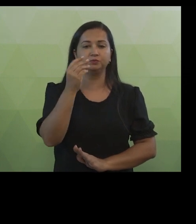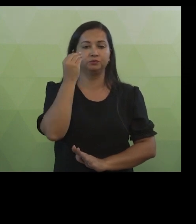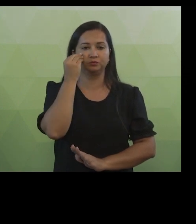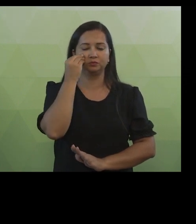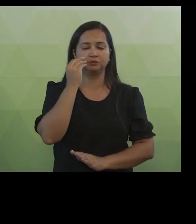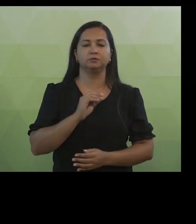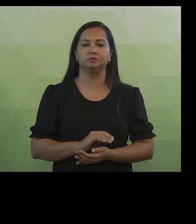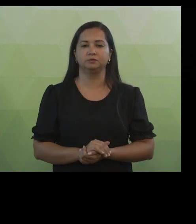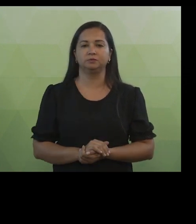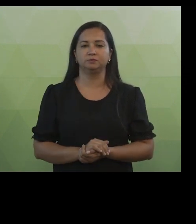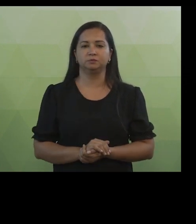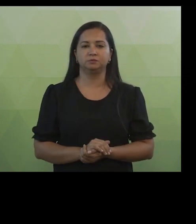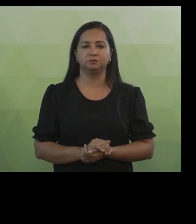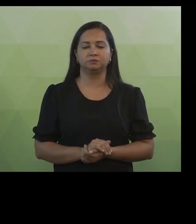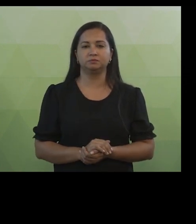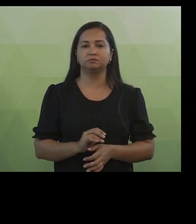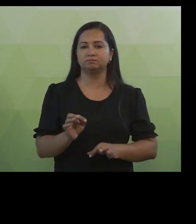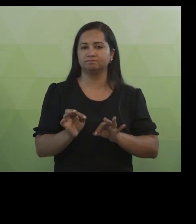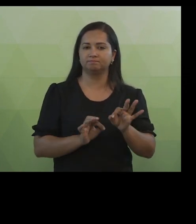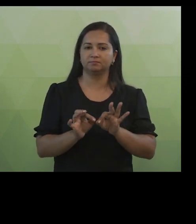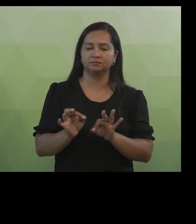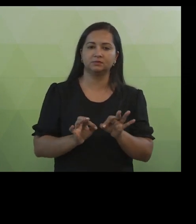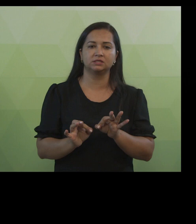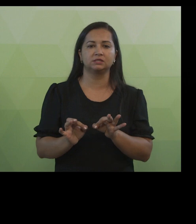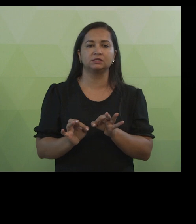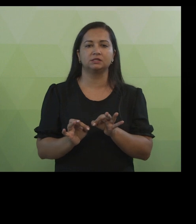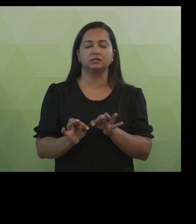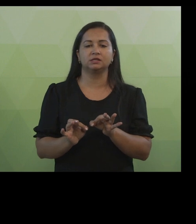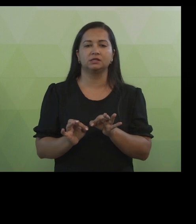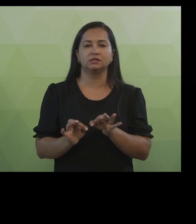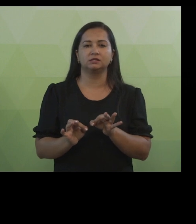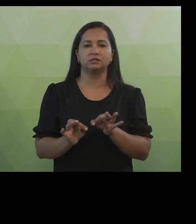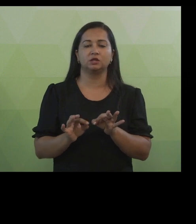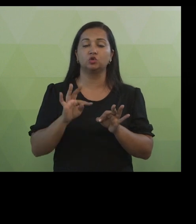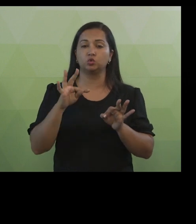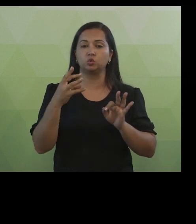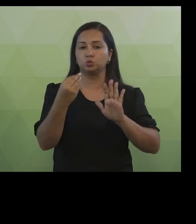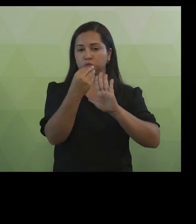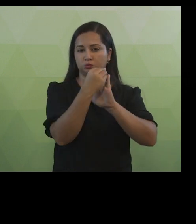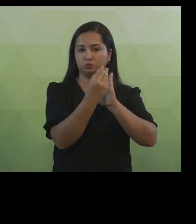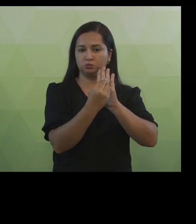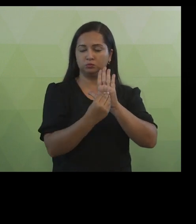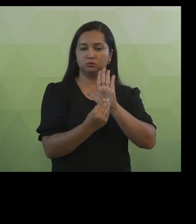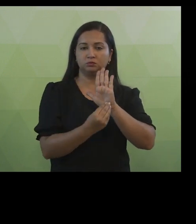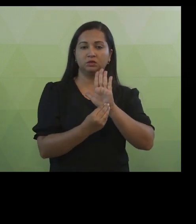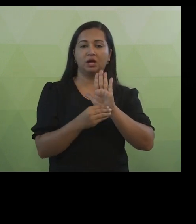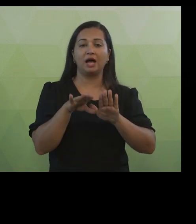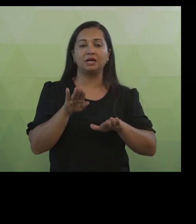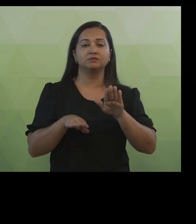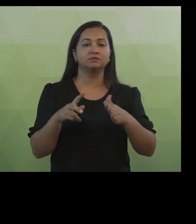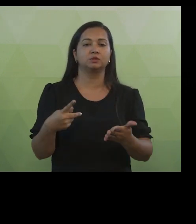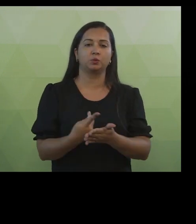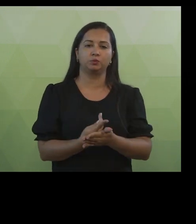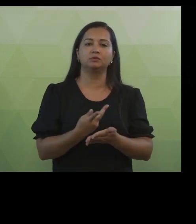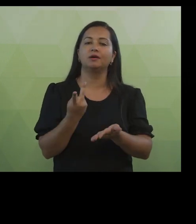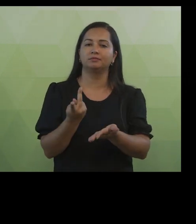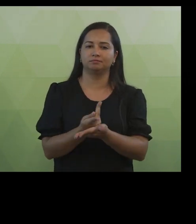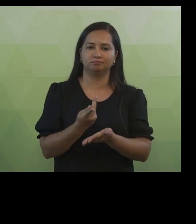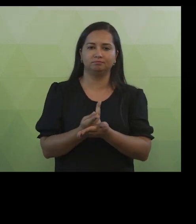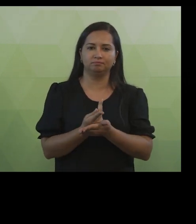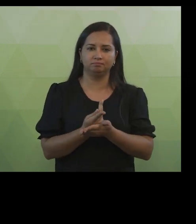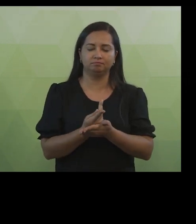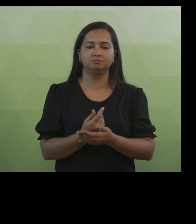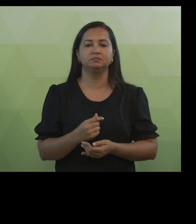bloco monitorado, onde as instruções aqui contidas podem gerar algum tipo de erro. E aí temos os blocos